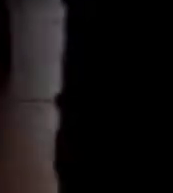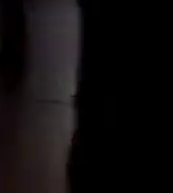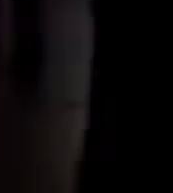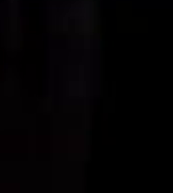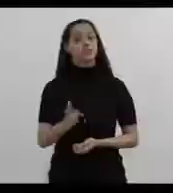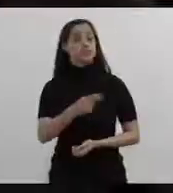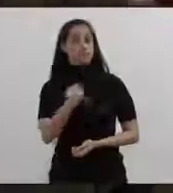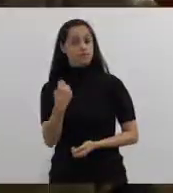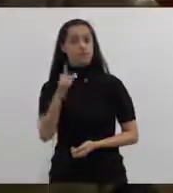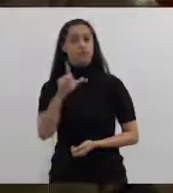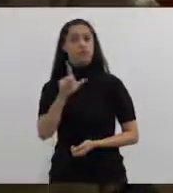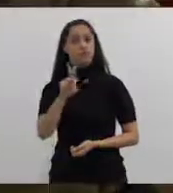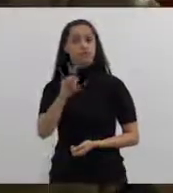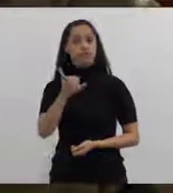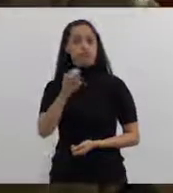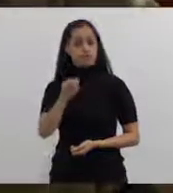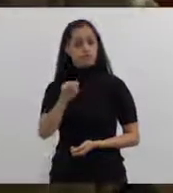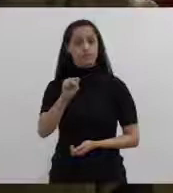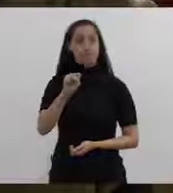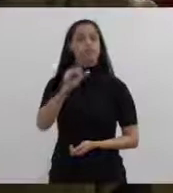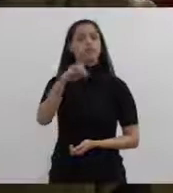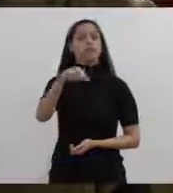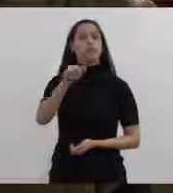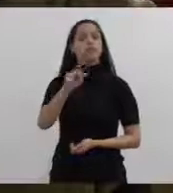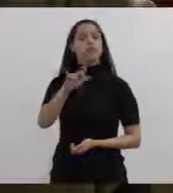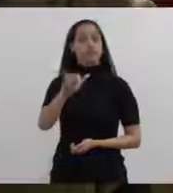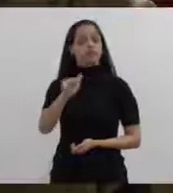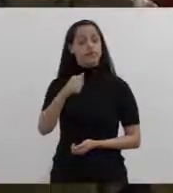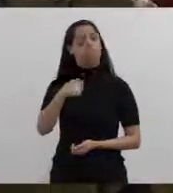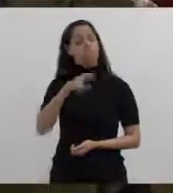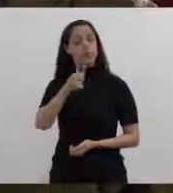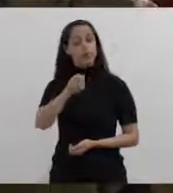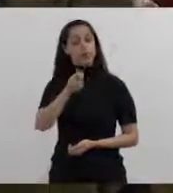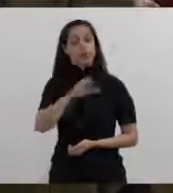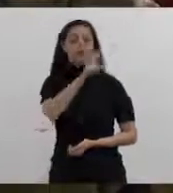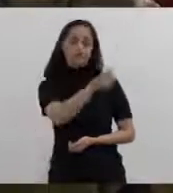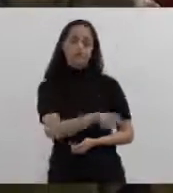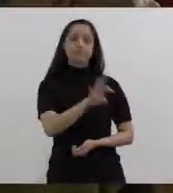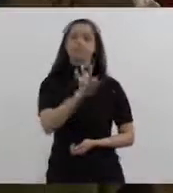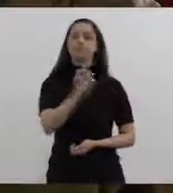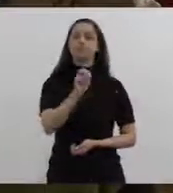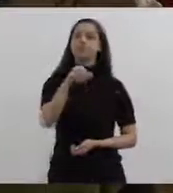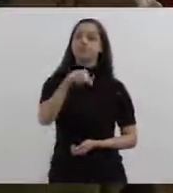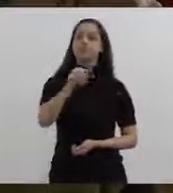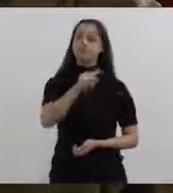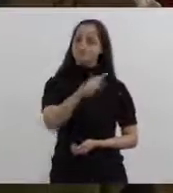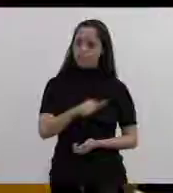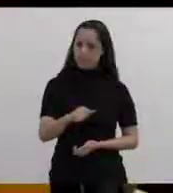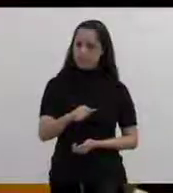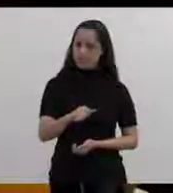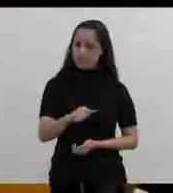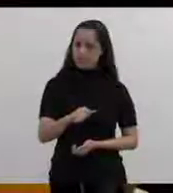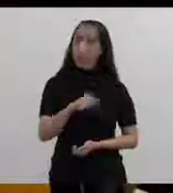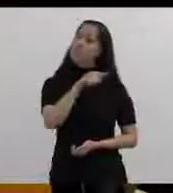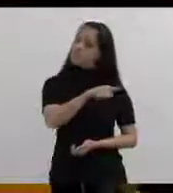os estudantes. Sou Luiz Maria del Castillo, avô de Tomás Micone.